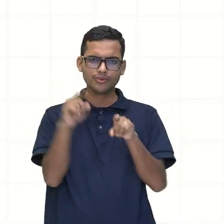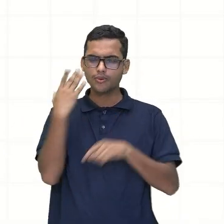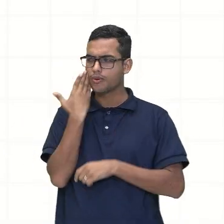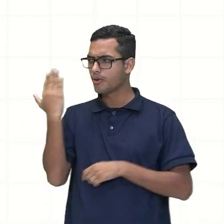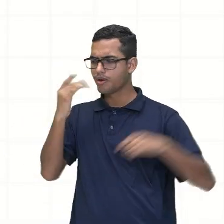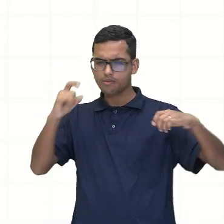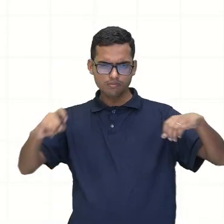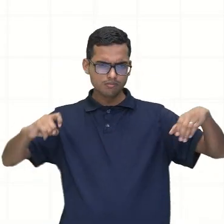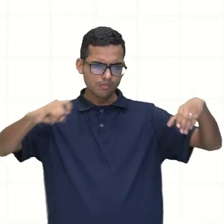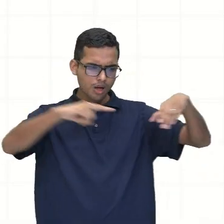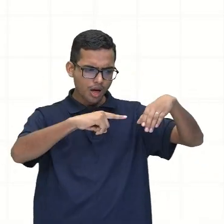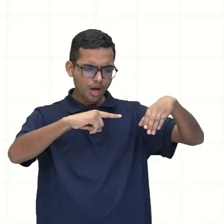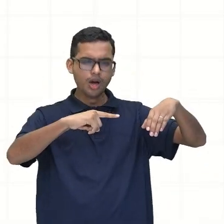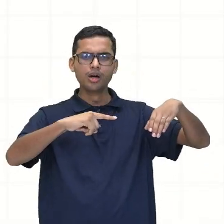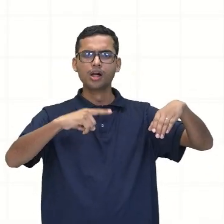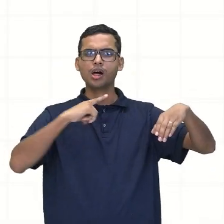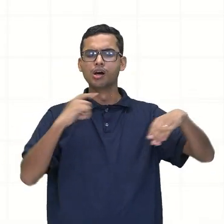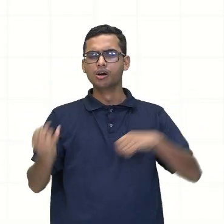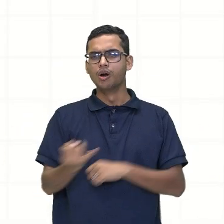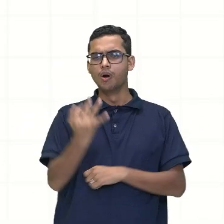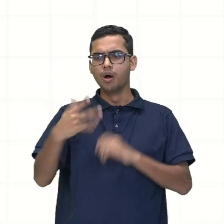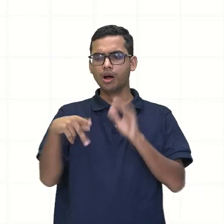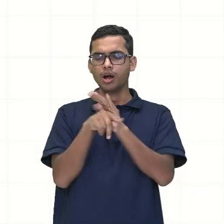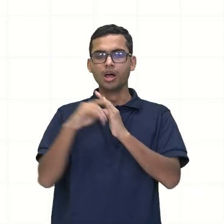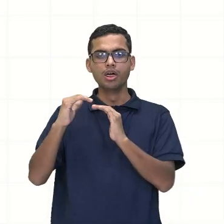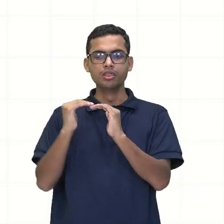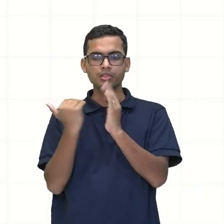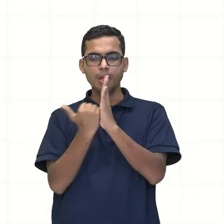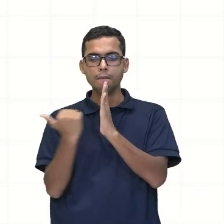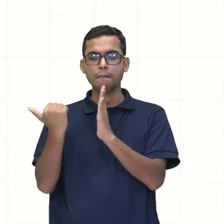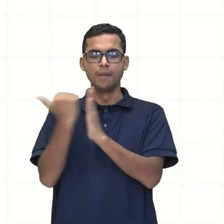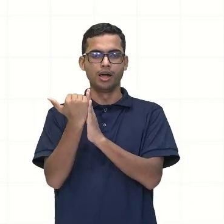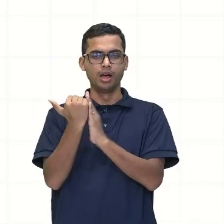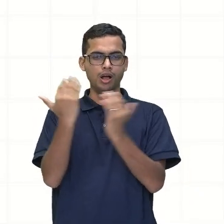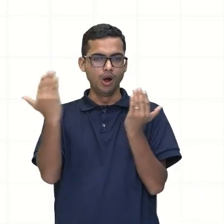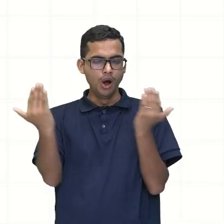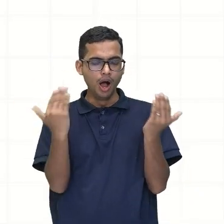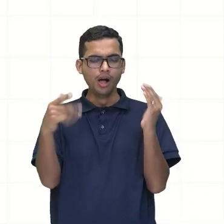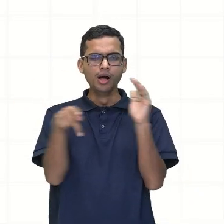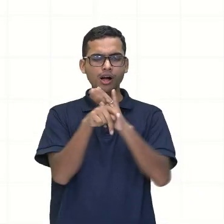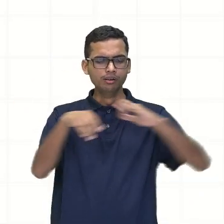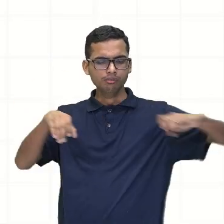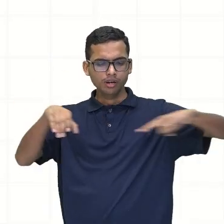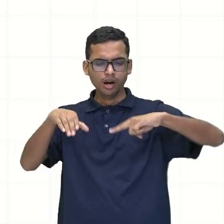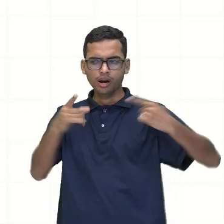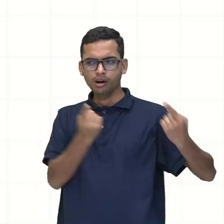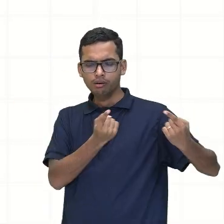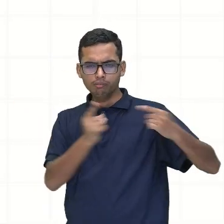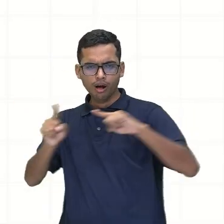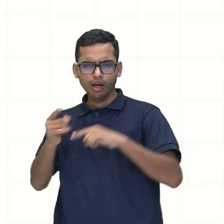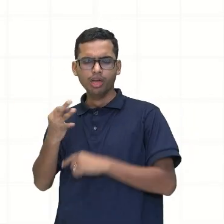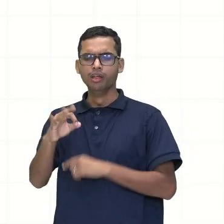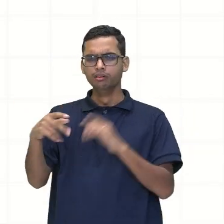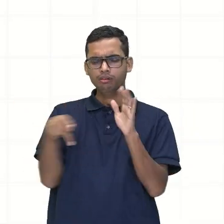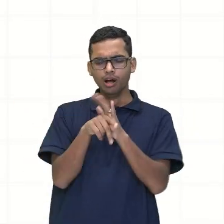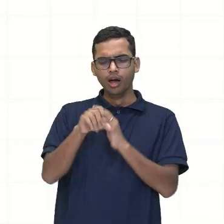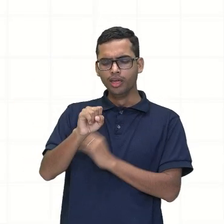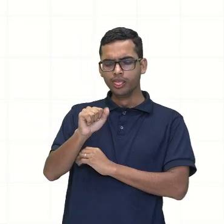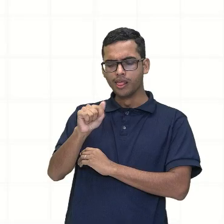feitos, são maiores do que os meus gols contra, ou seja, do que meus gols sofridos. Então, aqui o meu saldo